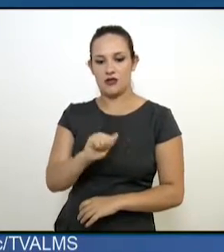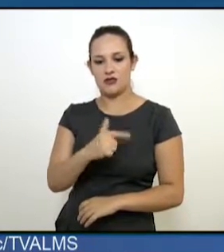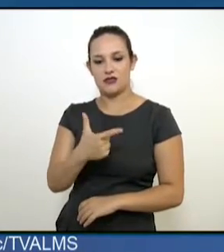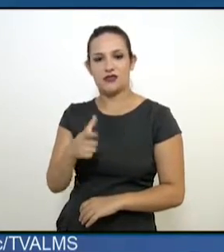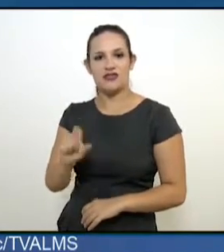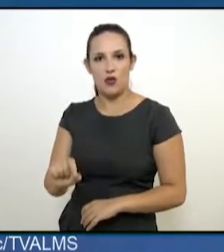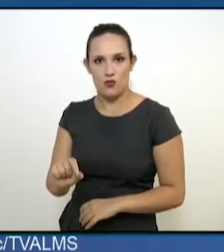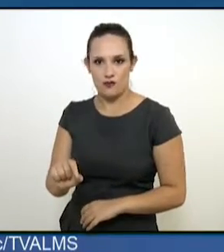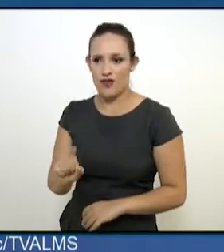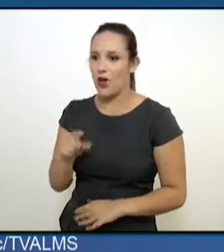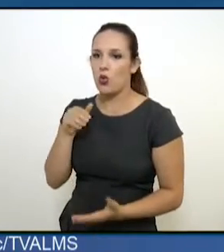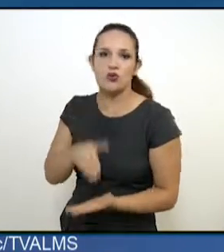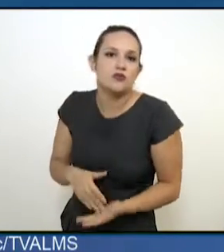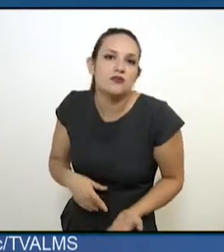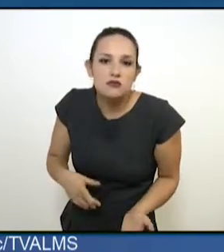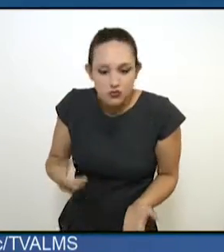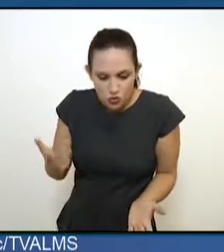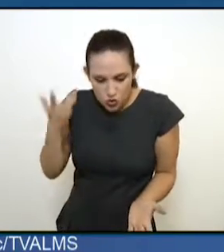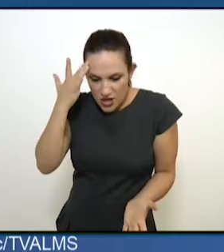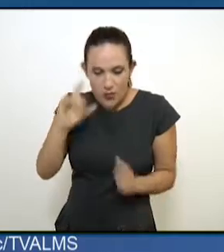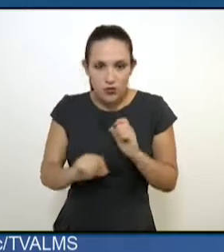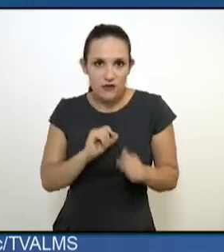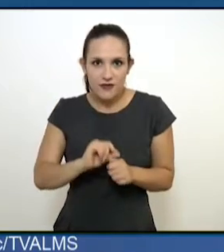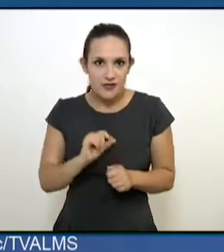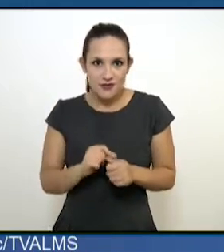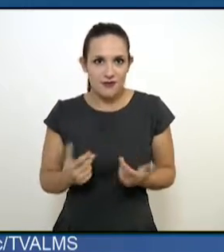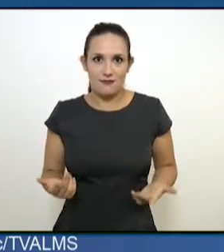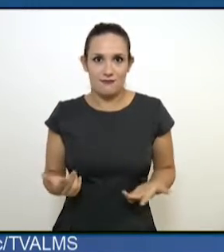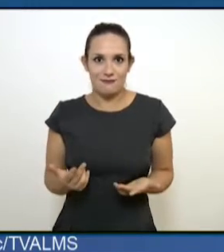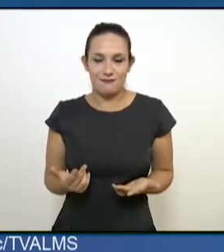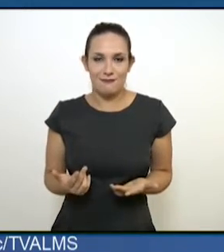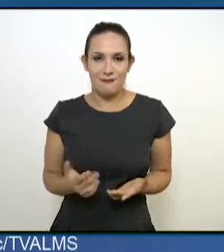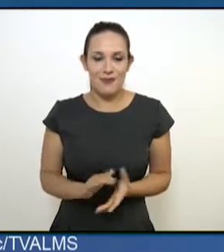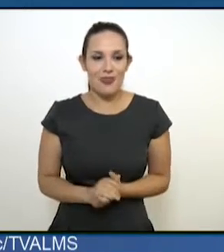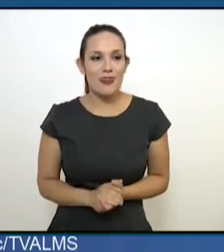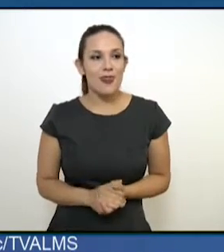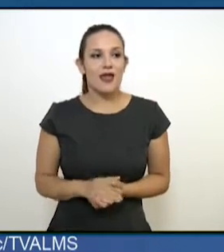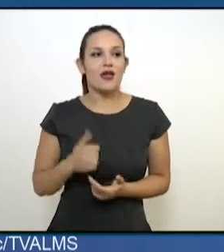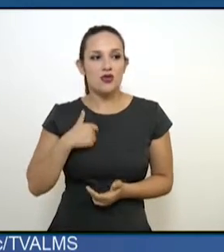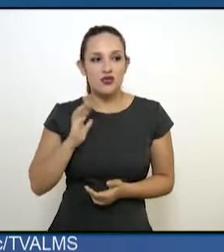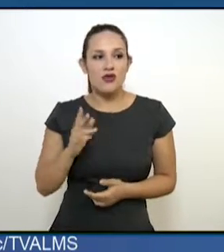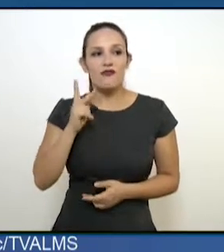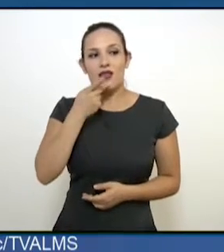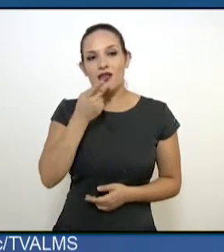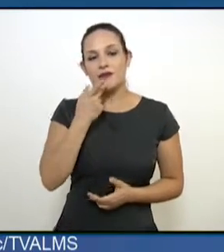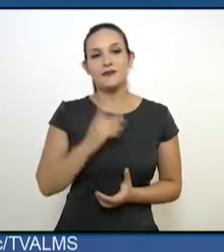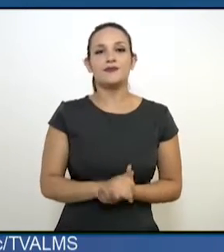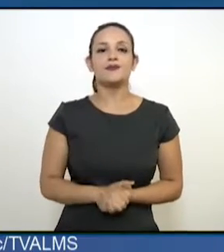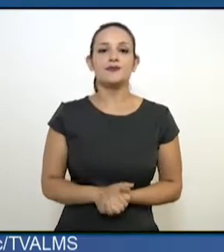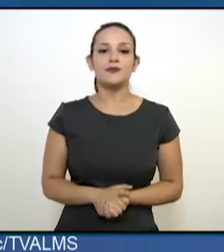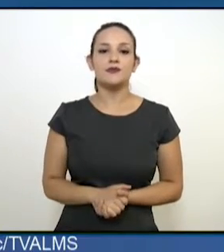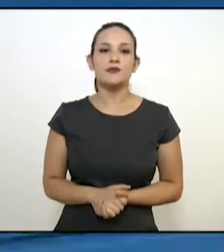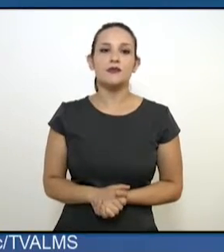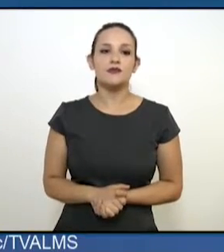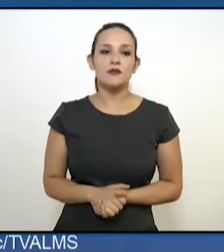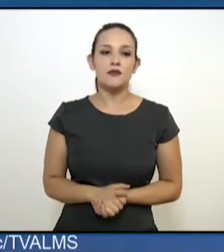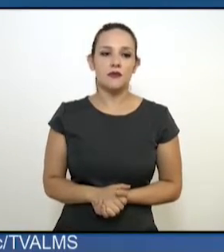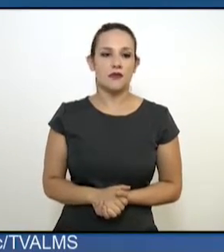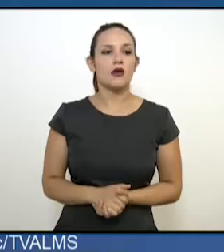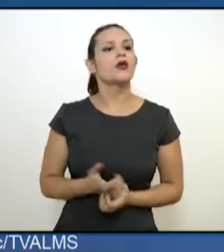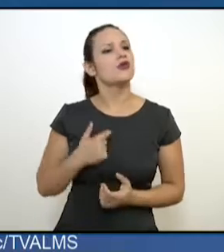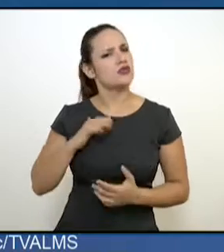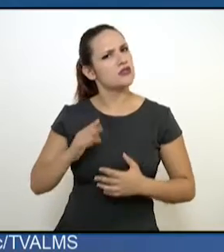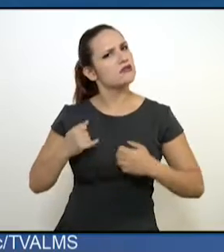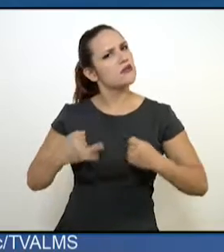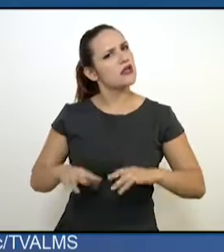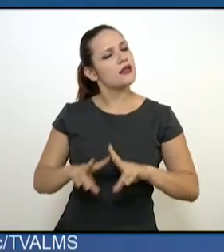você sempre tem uma esperança de que ela possa surtir resultado. E como eu disse, numa abordagem que fiz sobre a